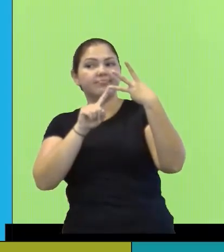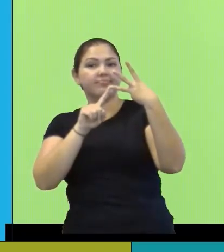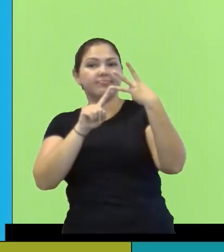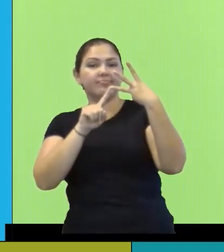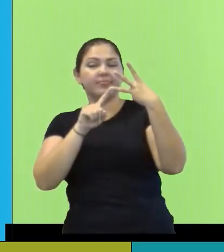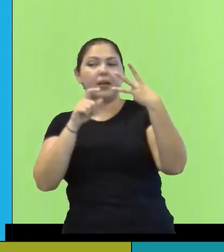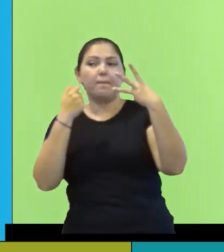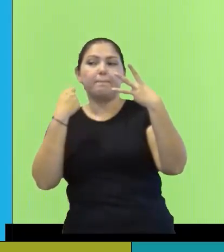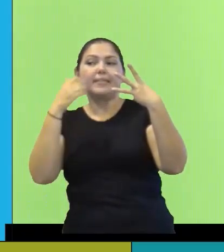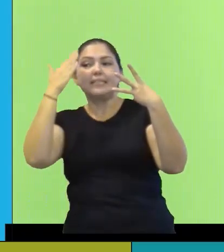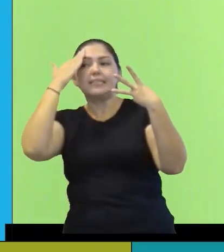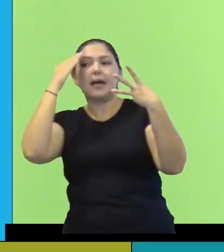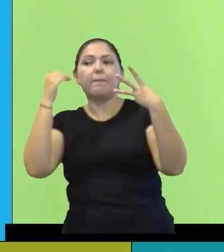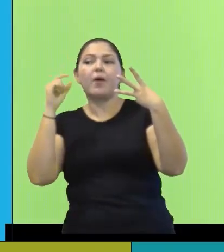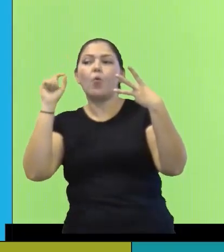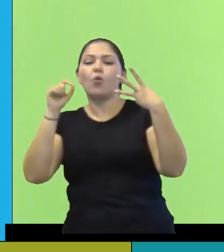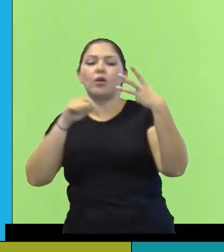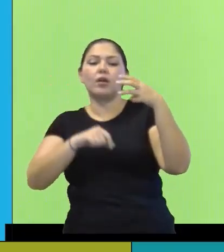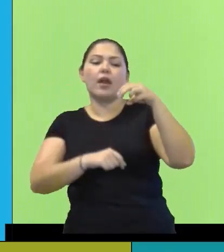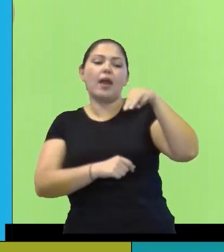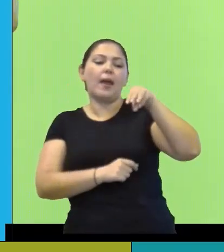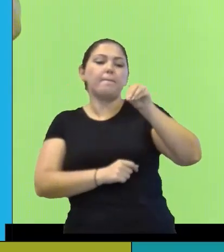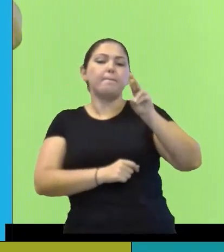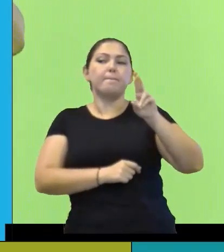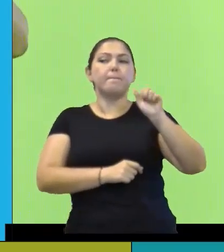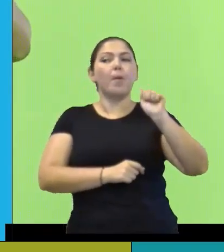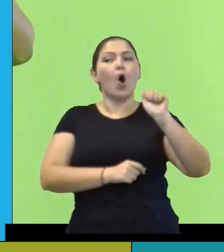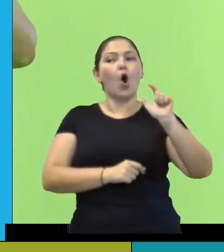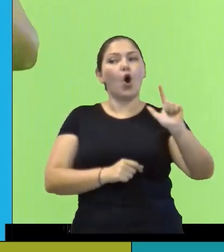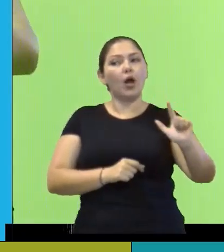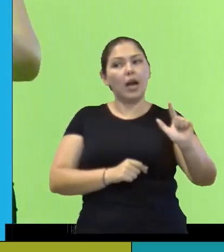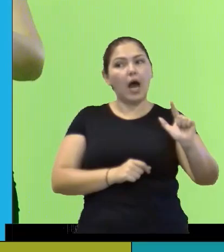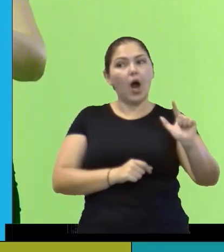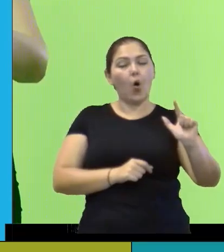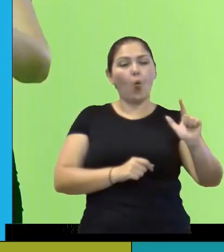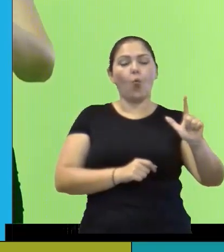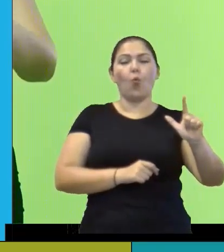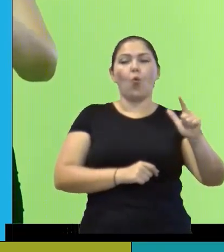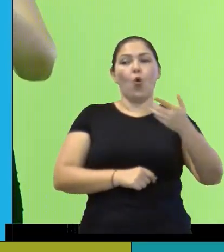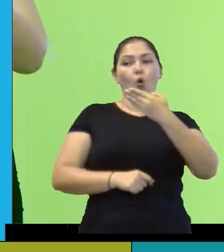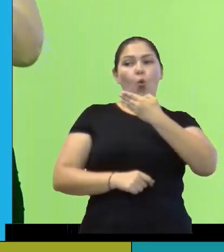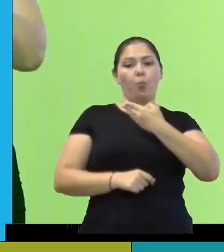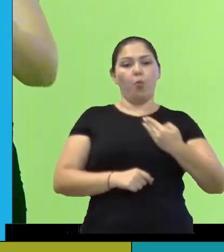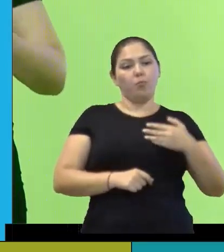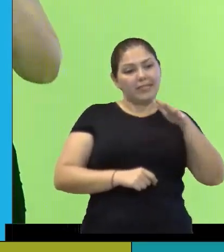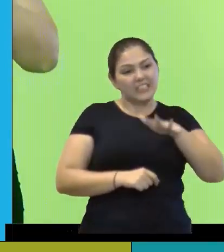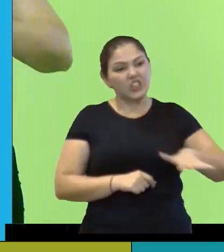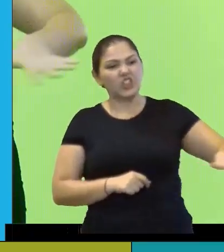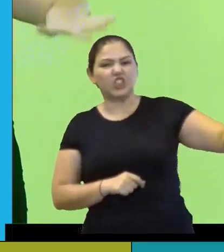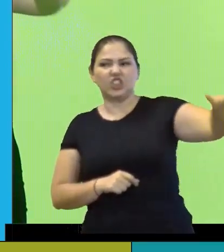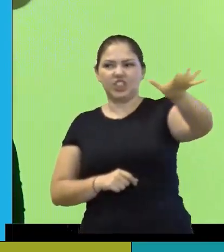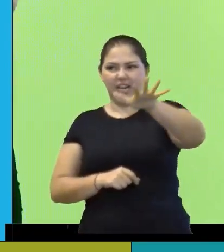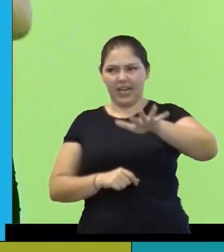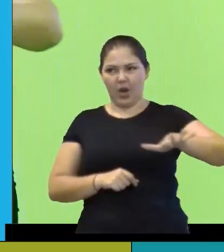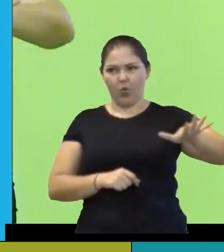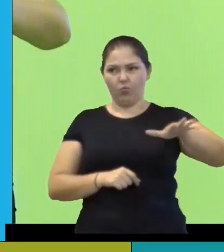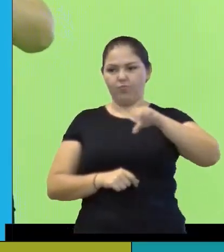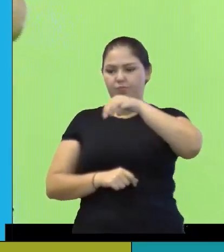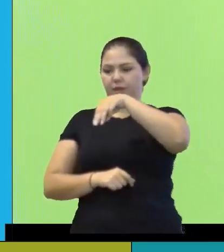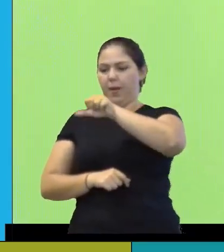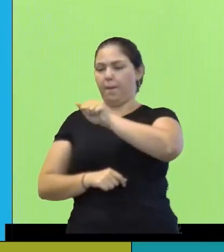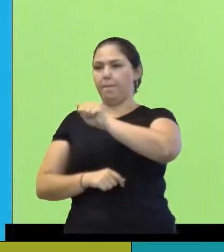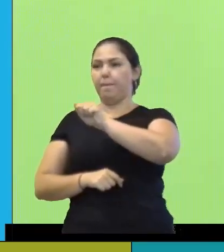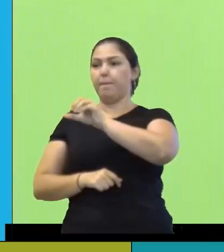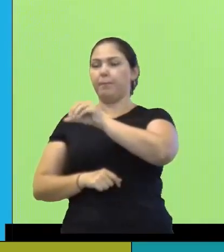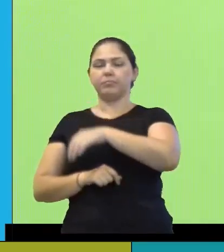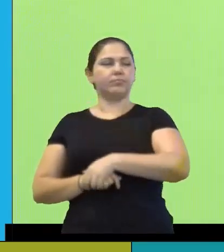a distinguir a moral pública da moral privada. Anotem isso, por favor. Eu acabei saltando um slide